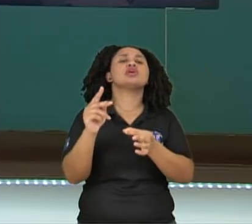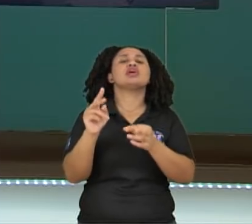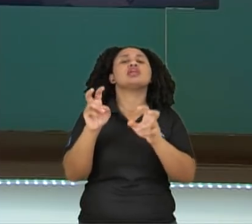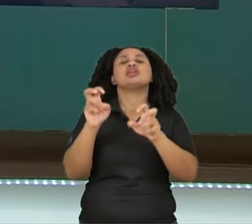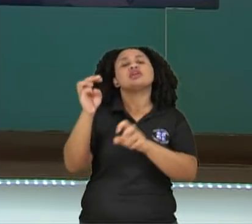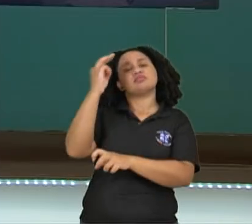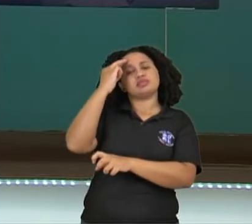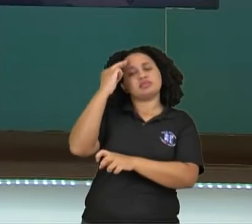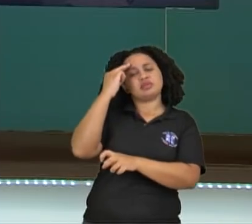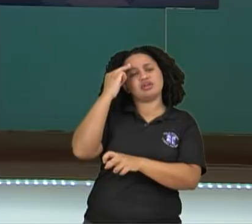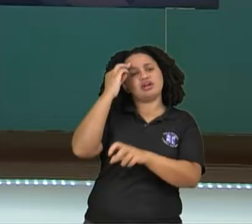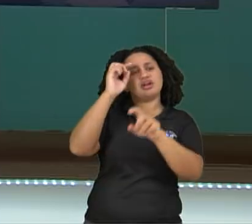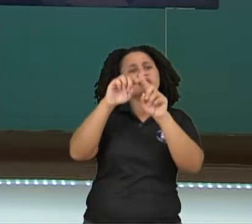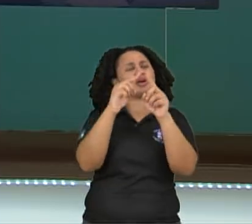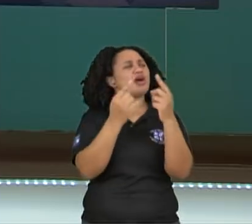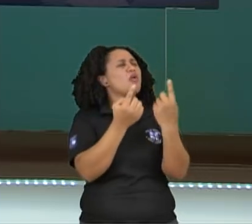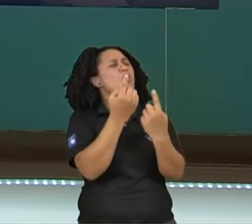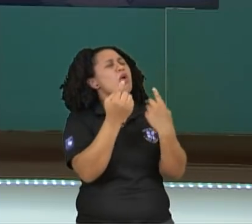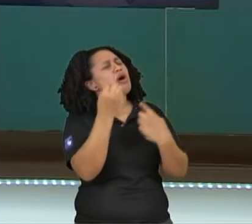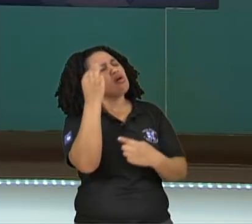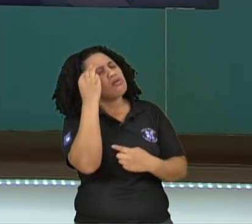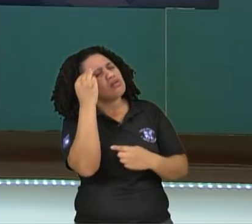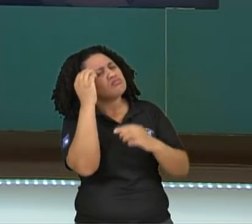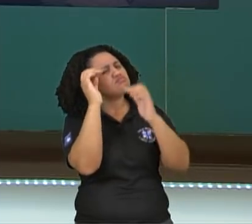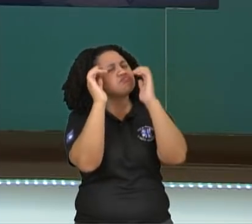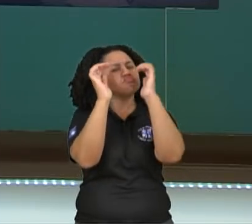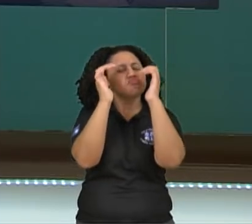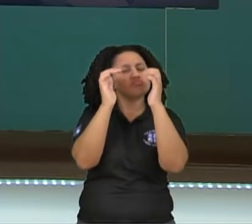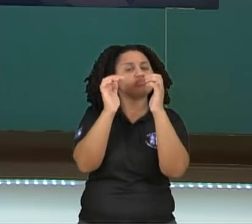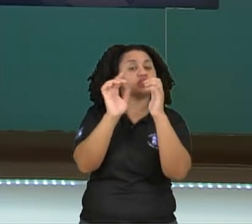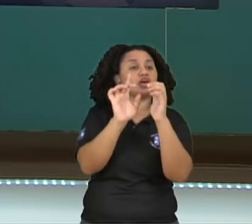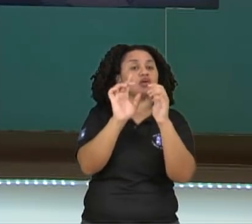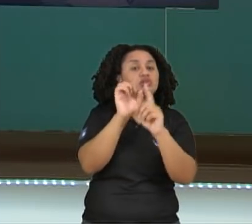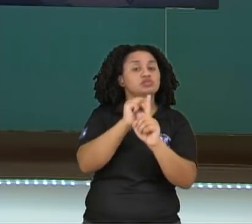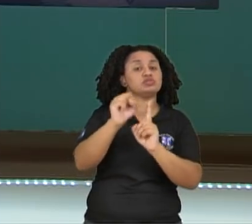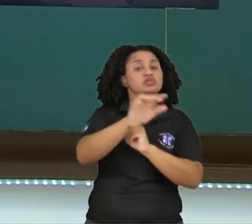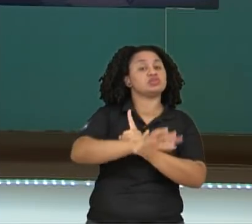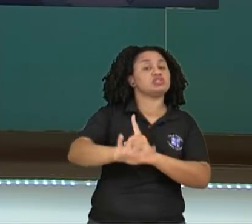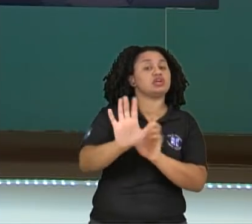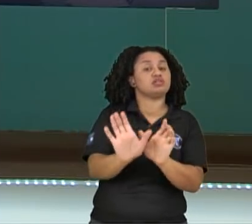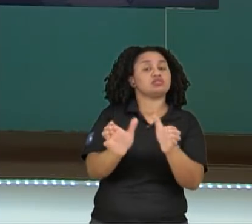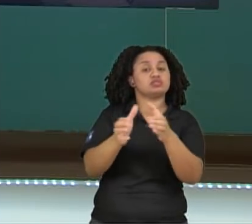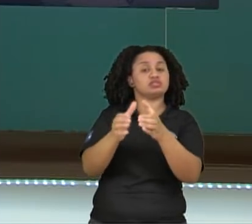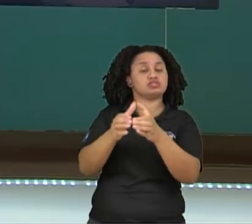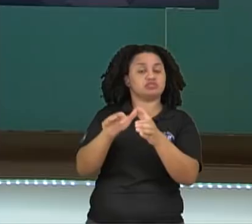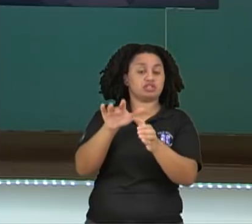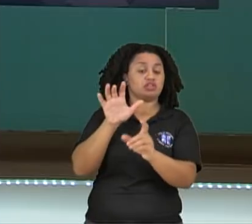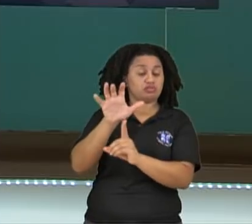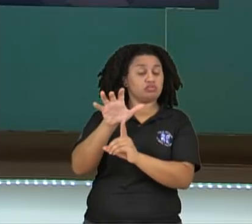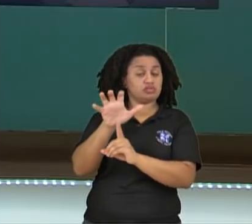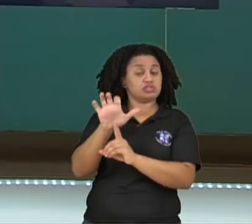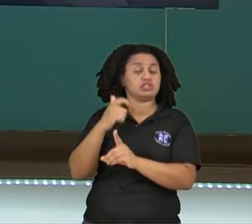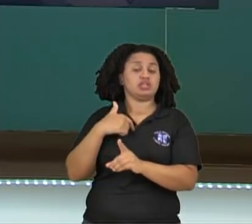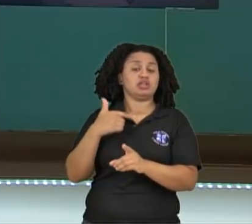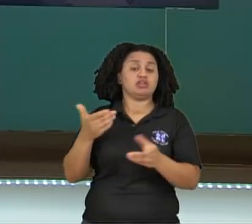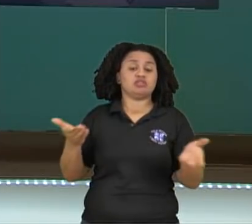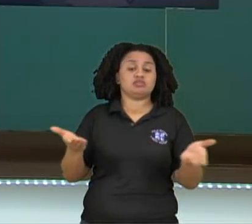A memória do cérebro, professor? A memória social coletiva, essa memória que interfere, inclusive, nos nossos dias